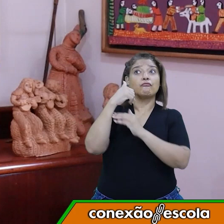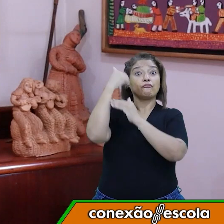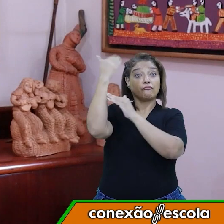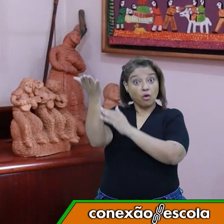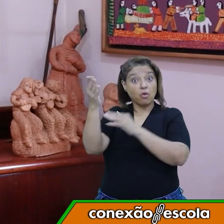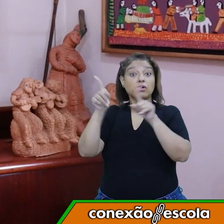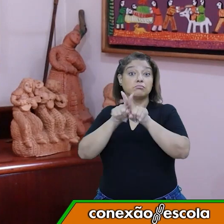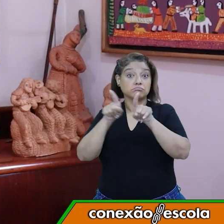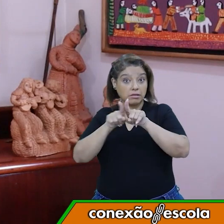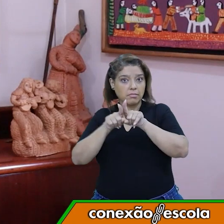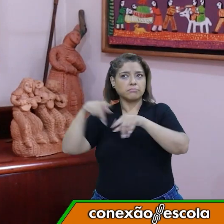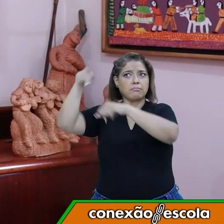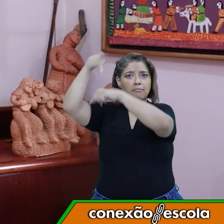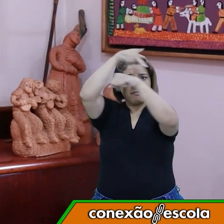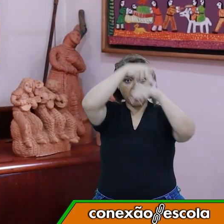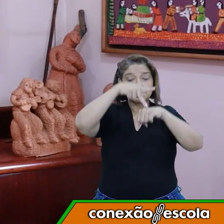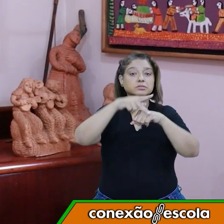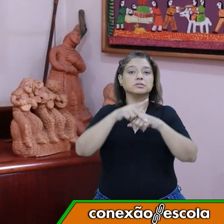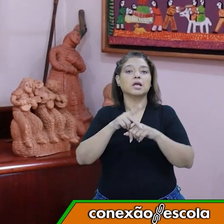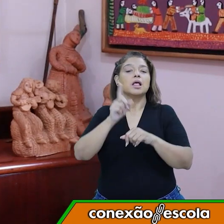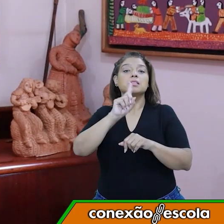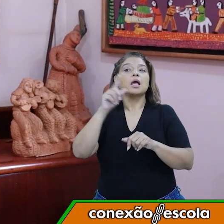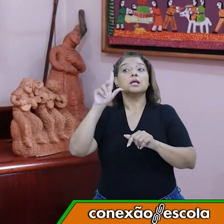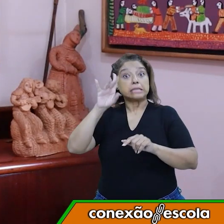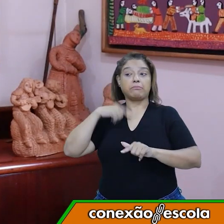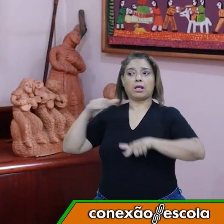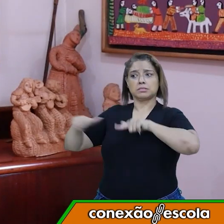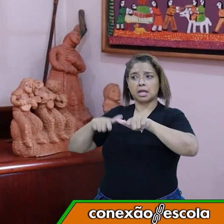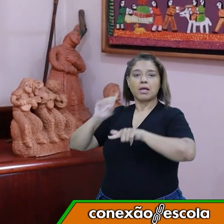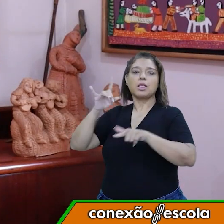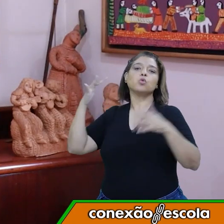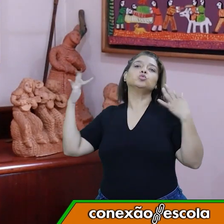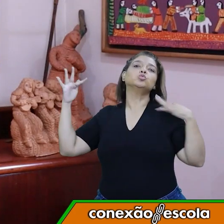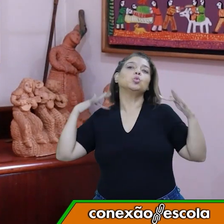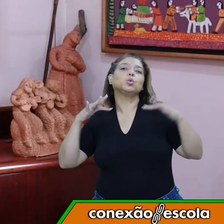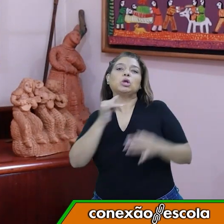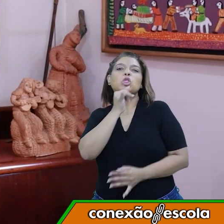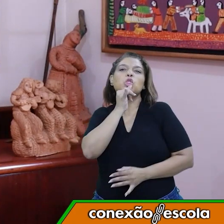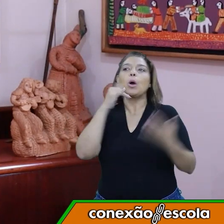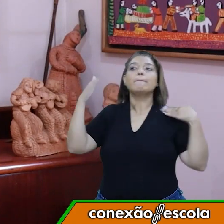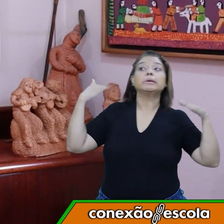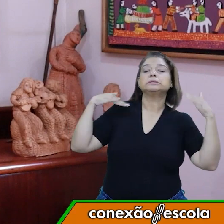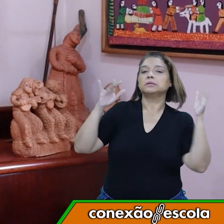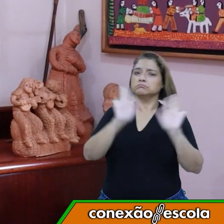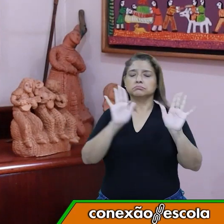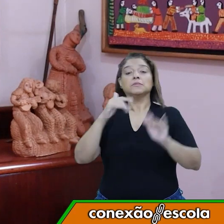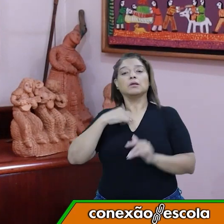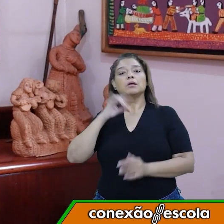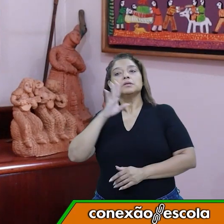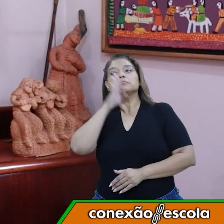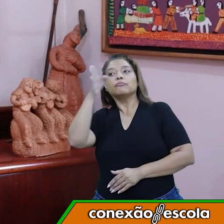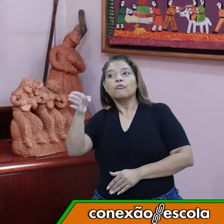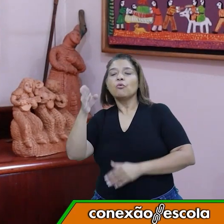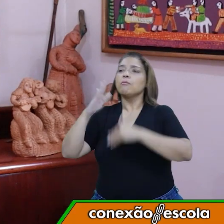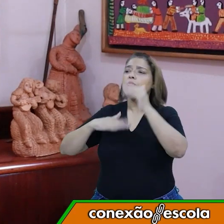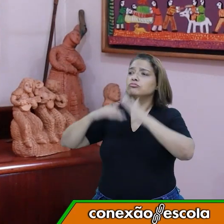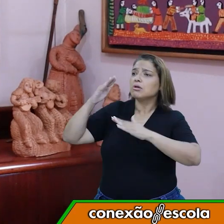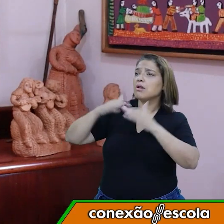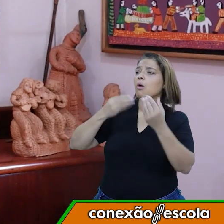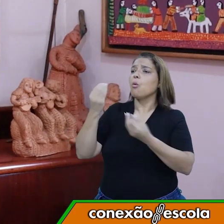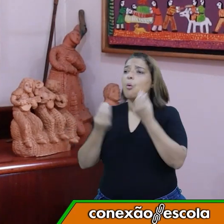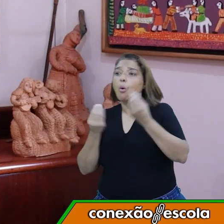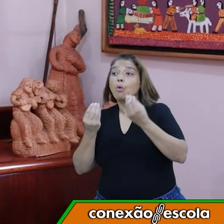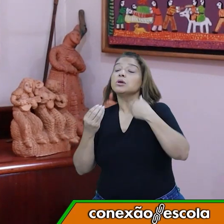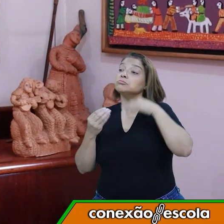no Brasil como no exterior, e sempre trabalhando, não como turista. Então, eu não tive muita